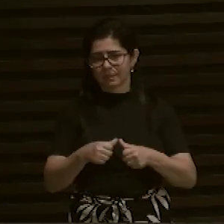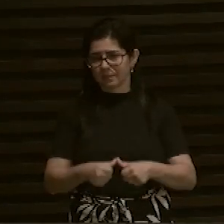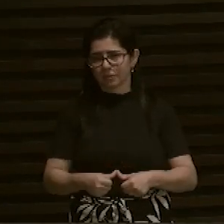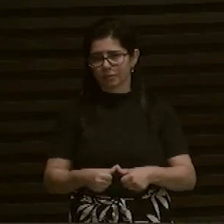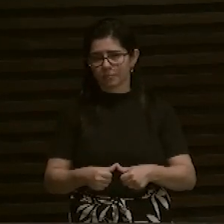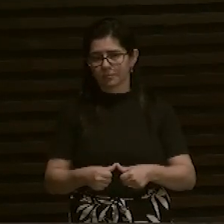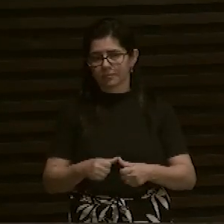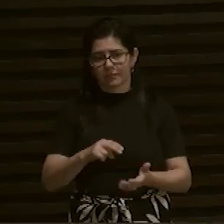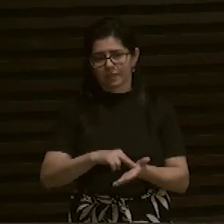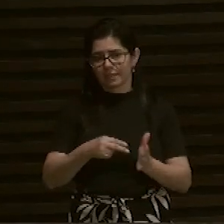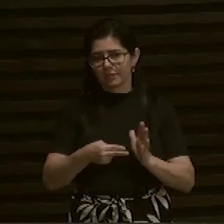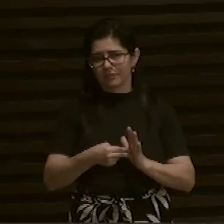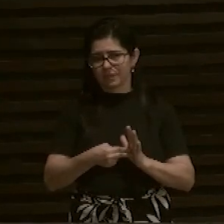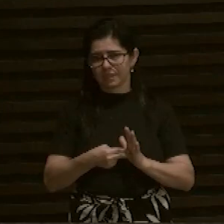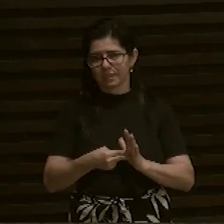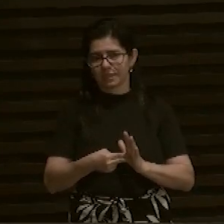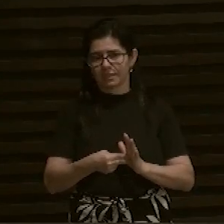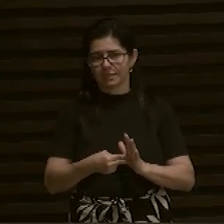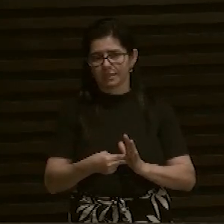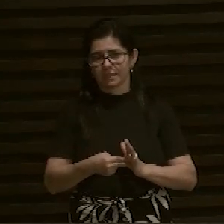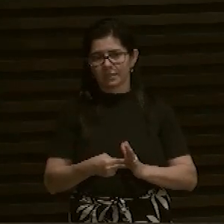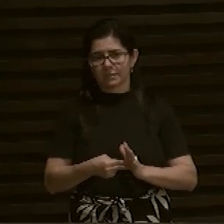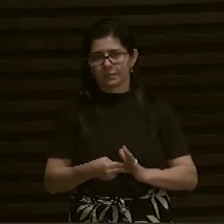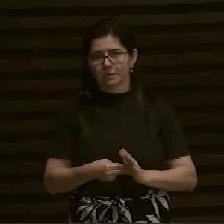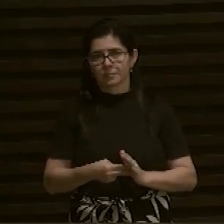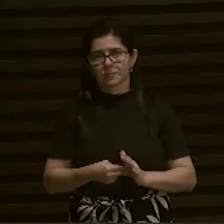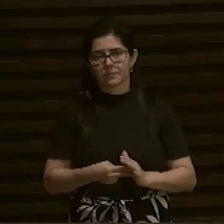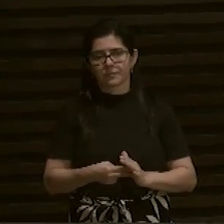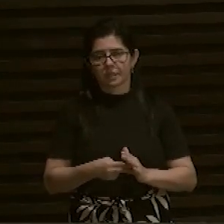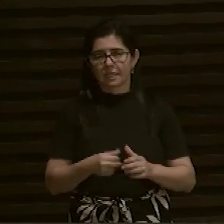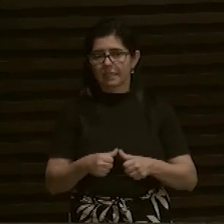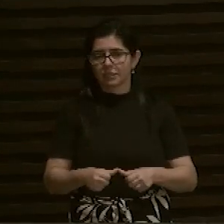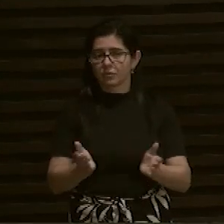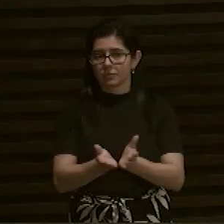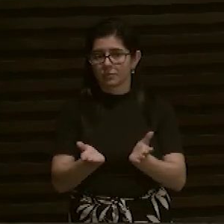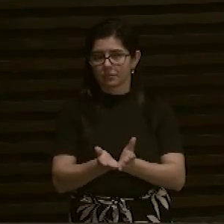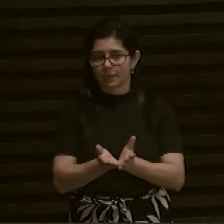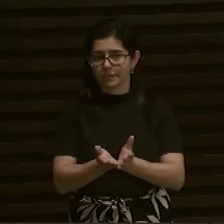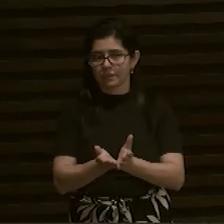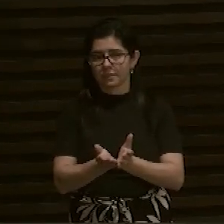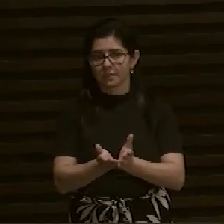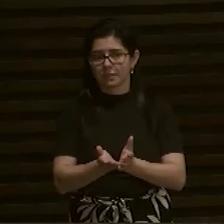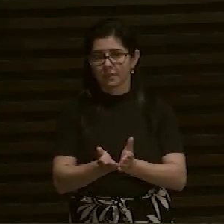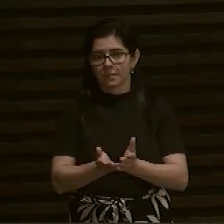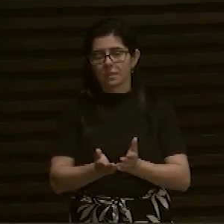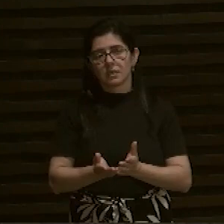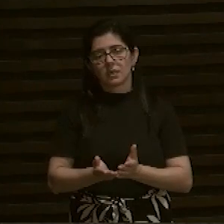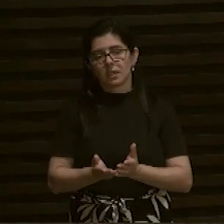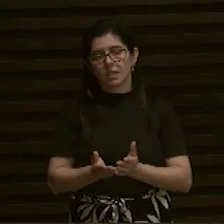não está dizendo isso de fato, tá dizendo, porque ele chama de irmãos. Então, se ele chama de irmãos, quer dizer que eles são irmãos em Cristo. mas quer dizer que eles estão